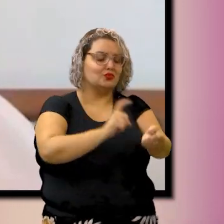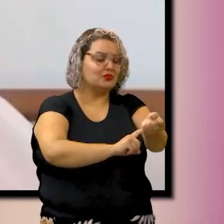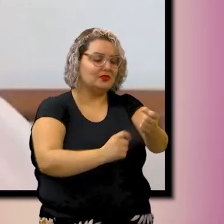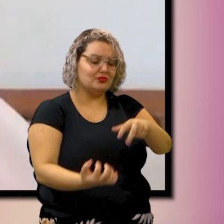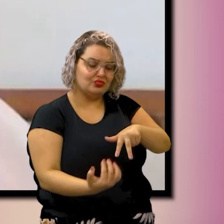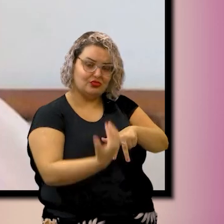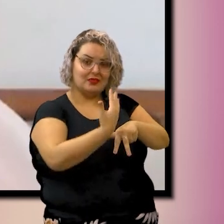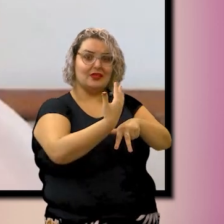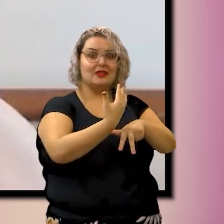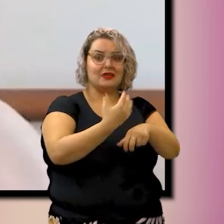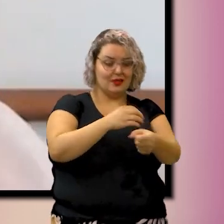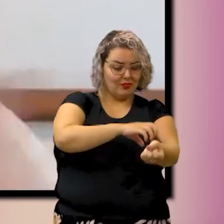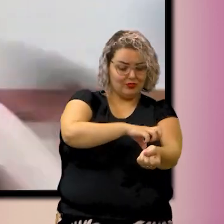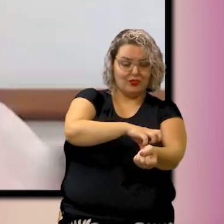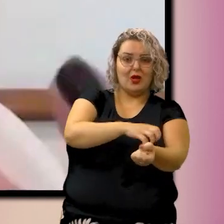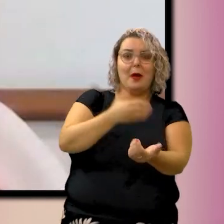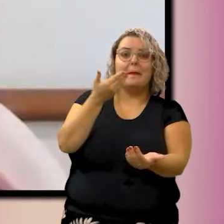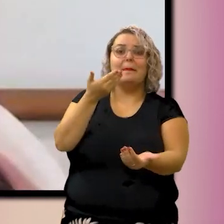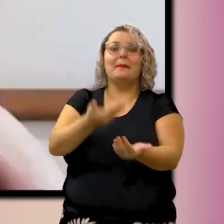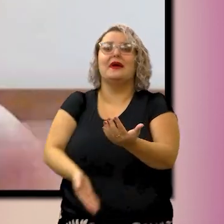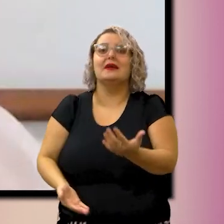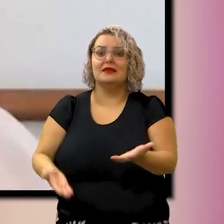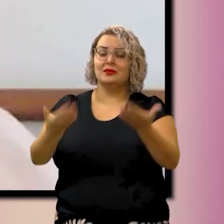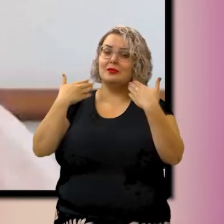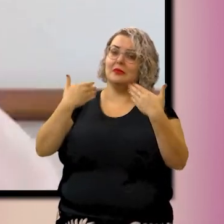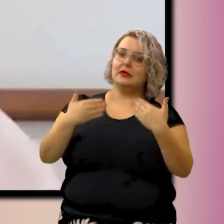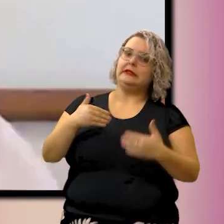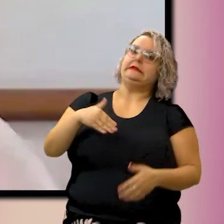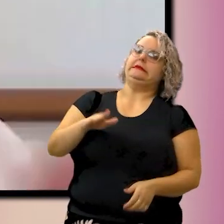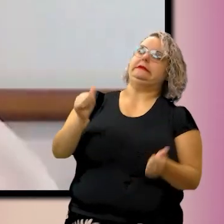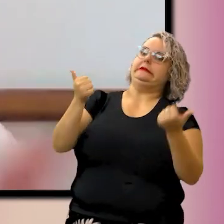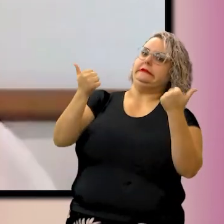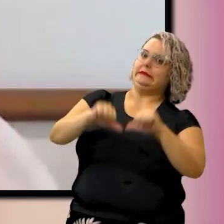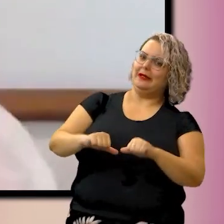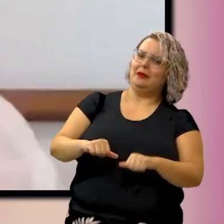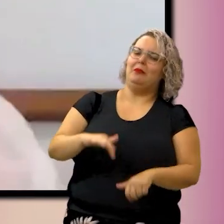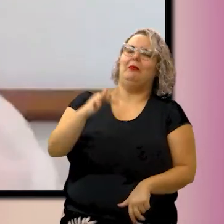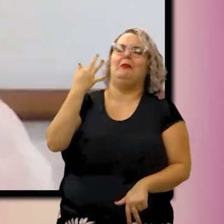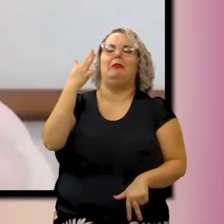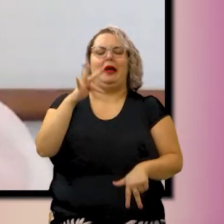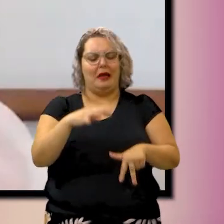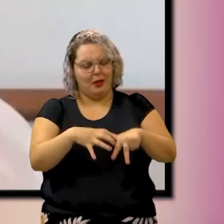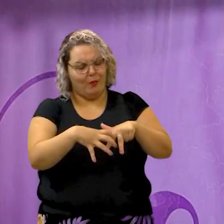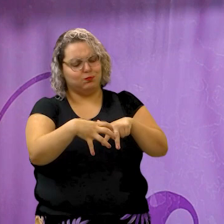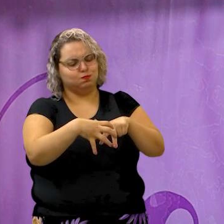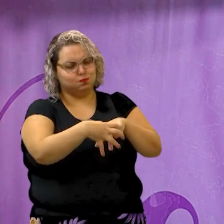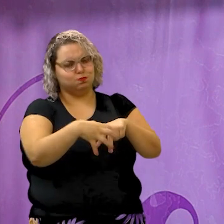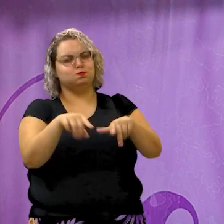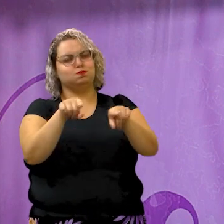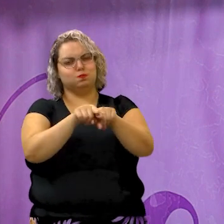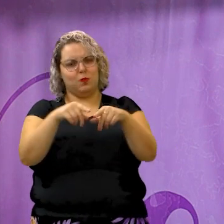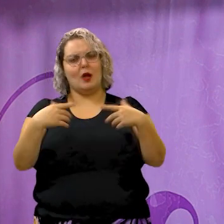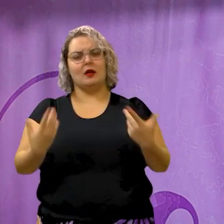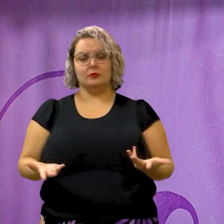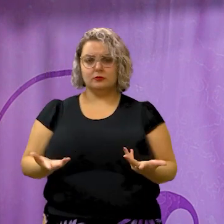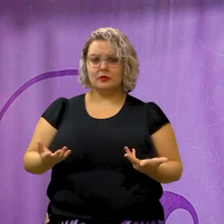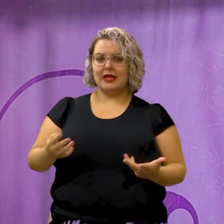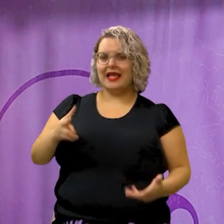para perder calor, aí a gente só piora a situação. Então, vai ser mais dor e mais inchaço também. E